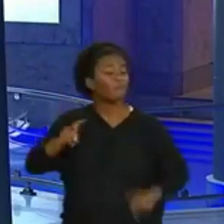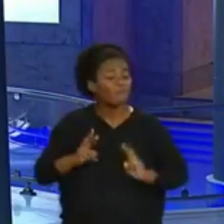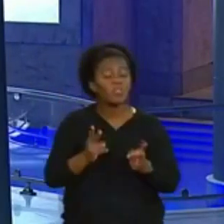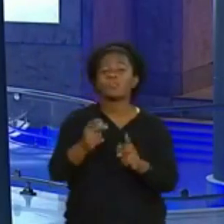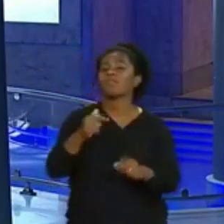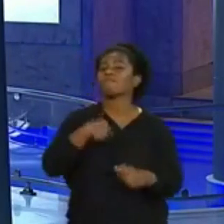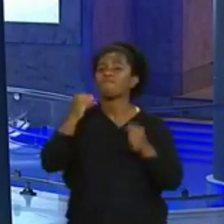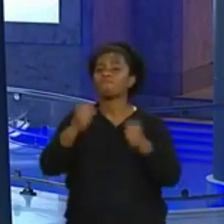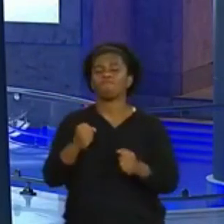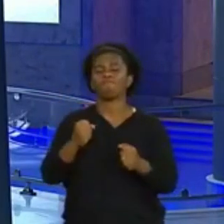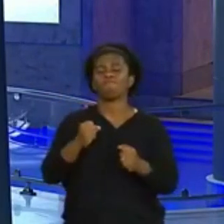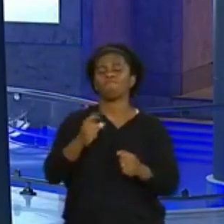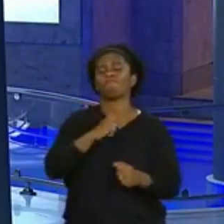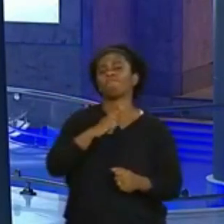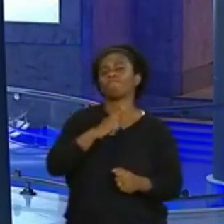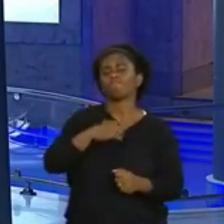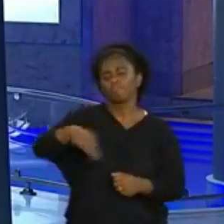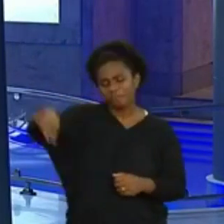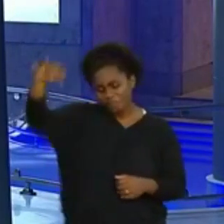Espírito Santo,